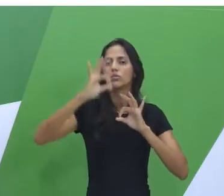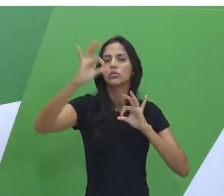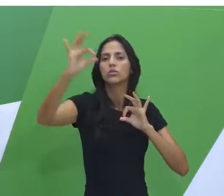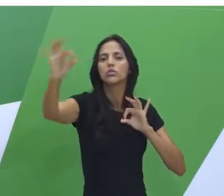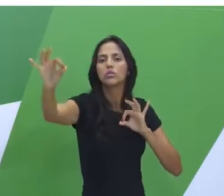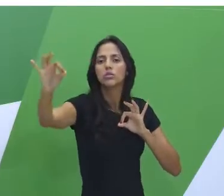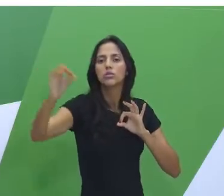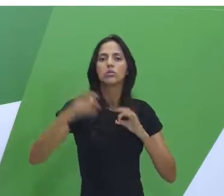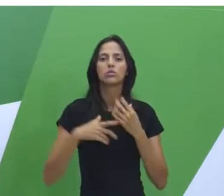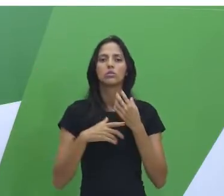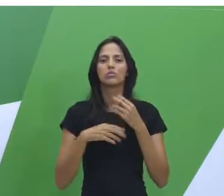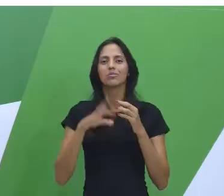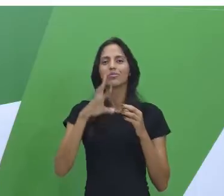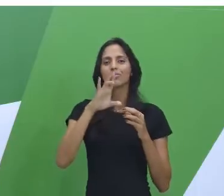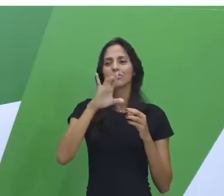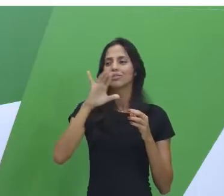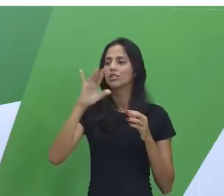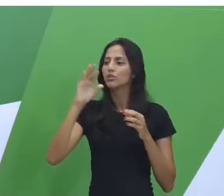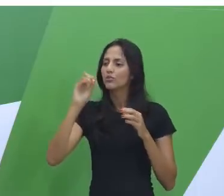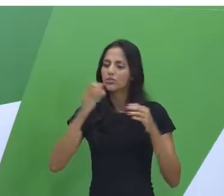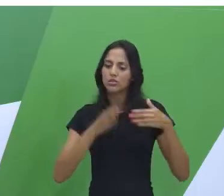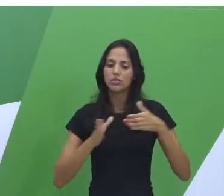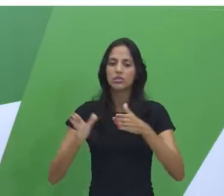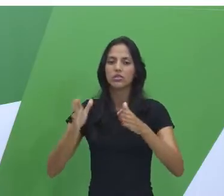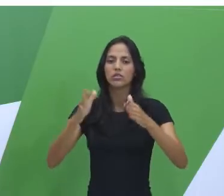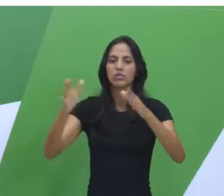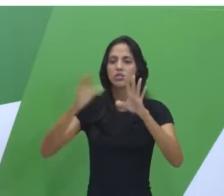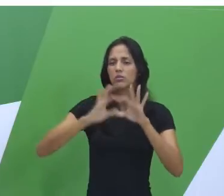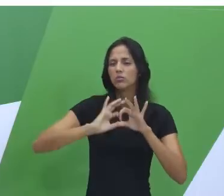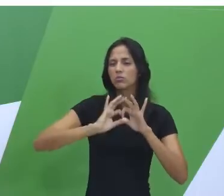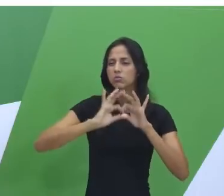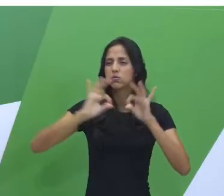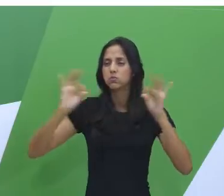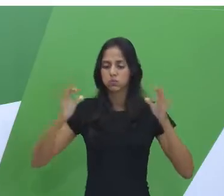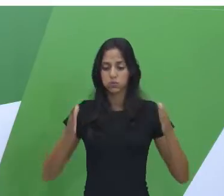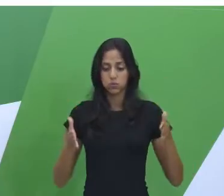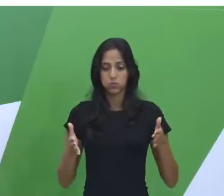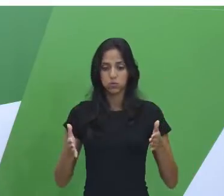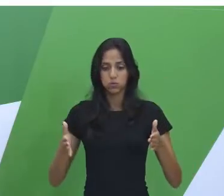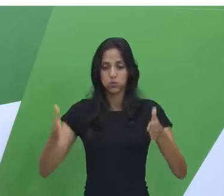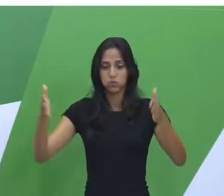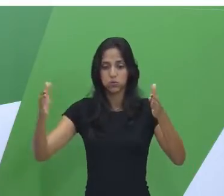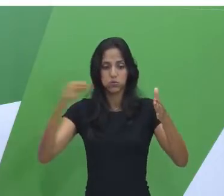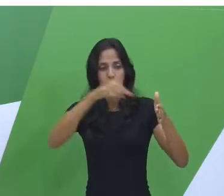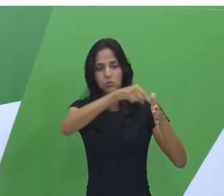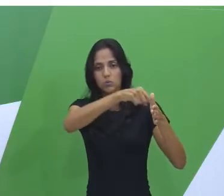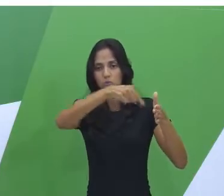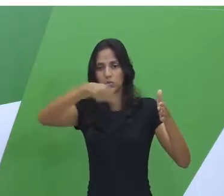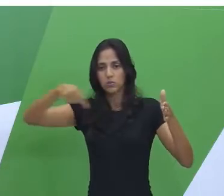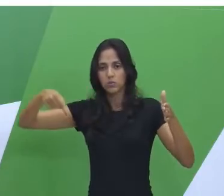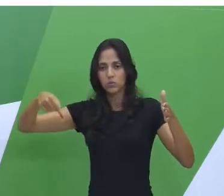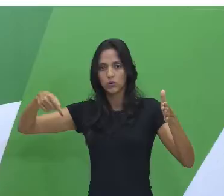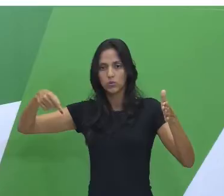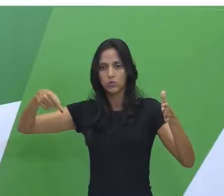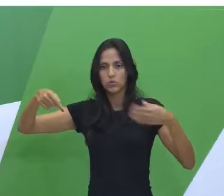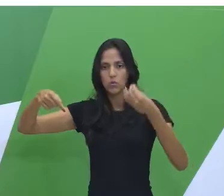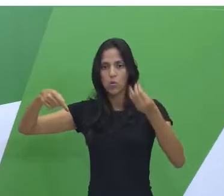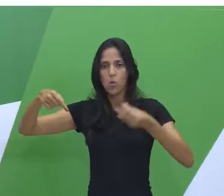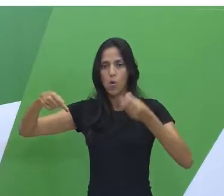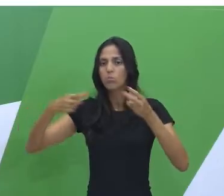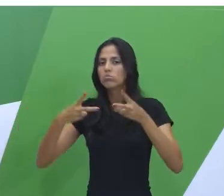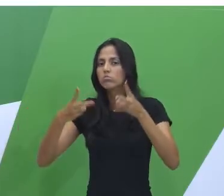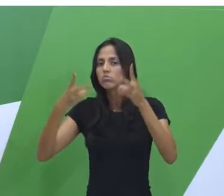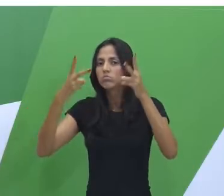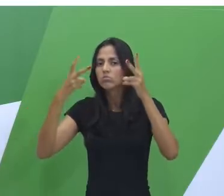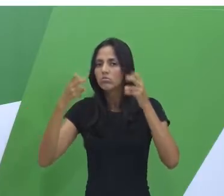o olhar de um lado de uma margem à outra, alturas de porte, como eu vou posicionar uma luminária para